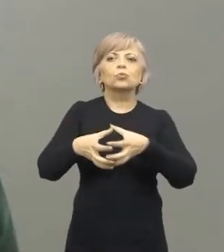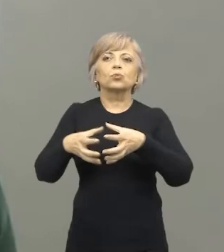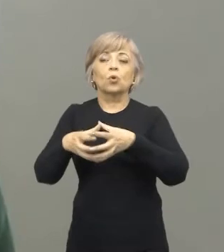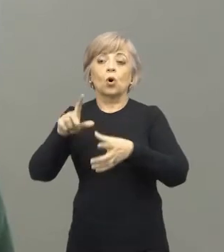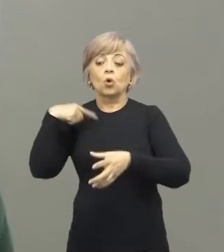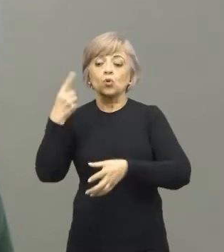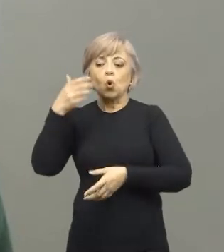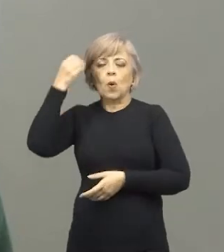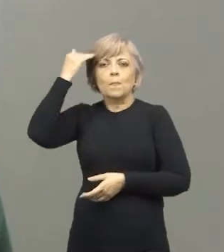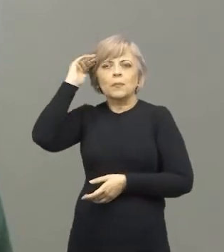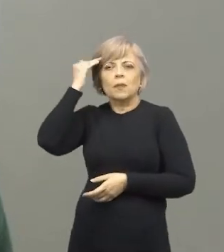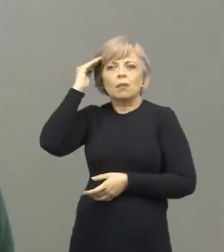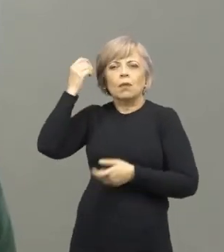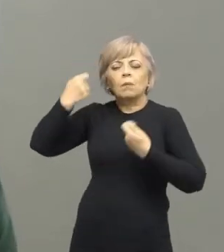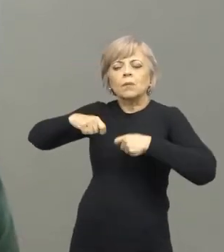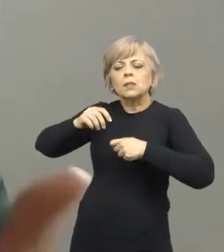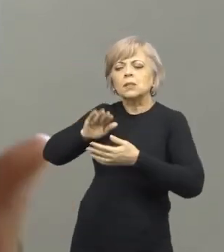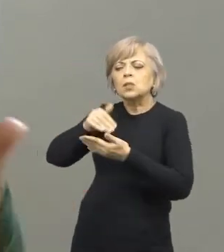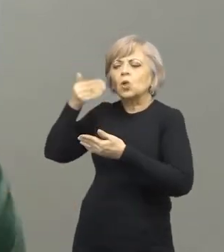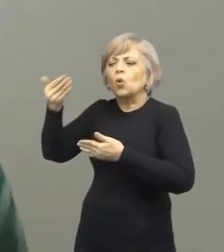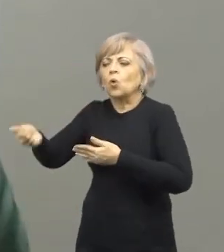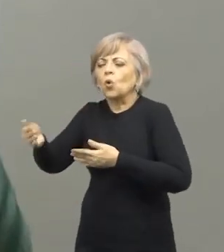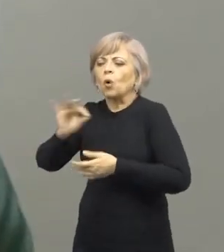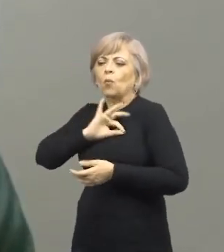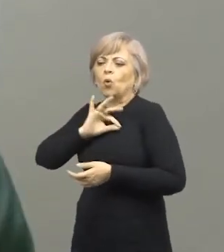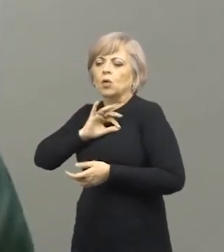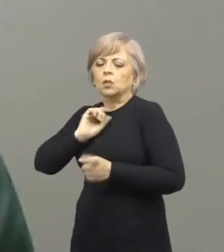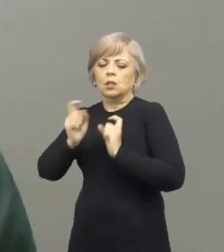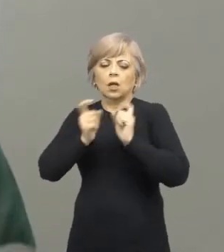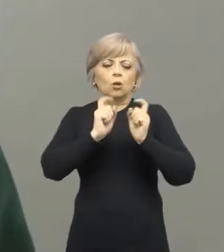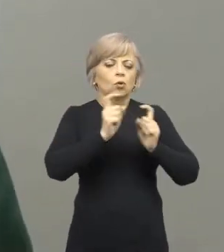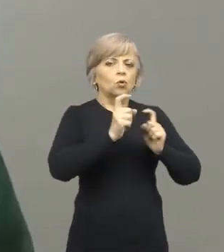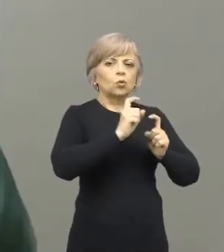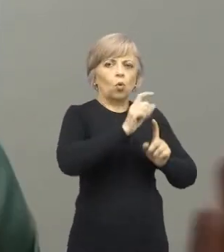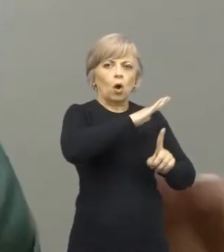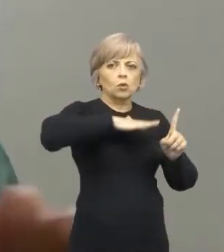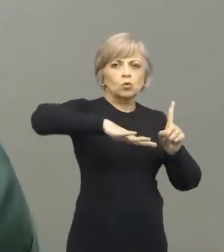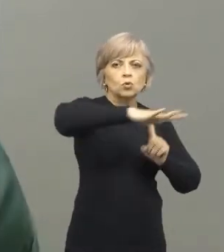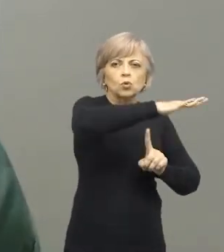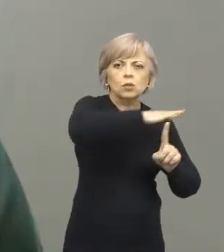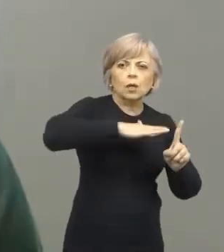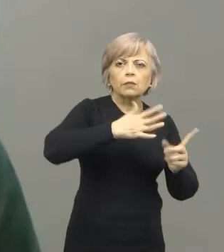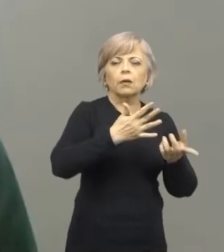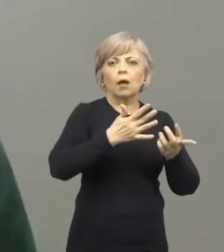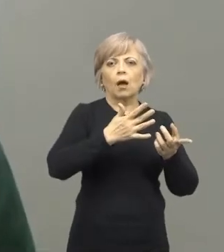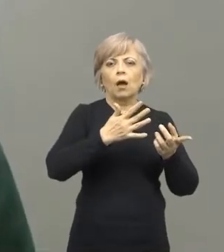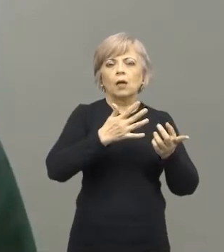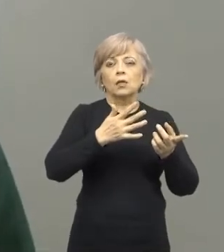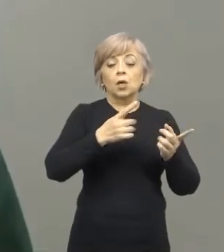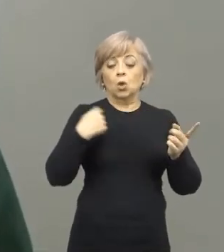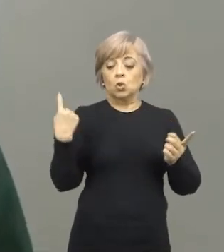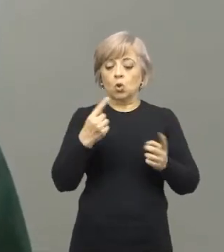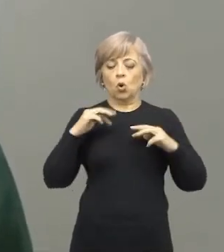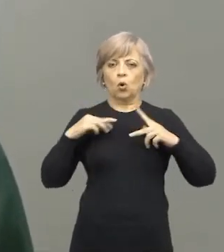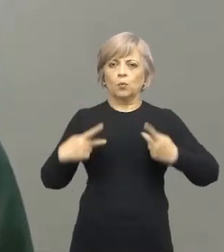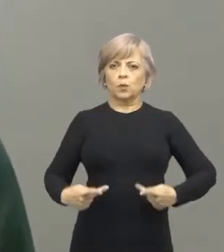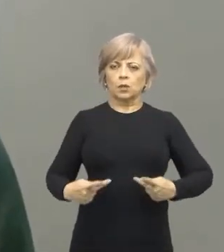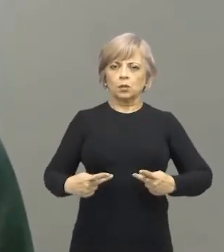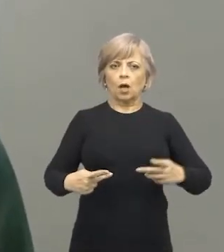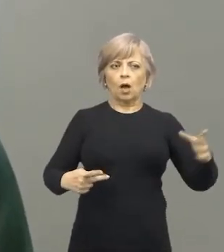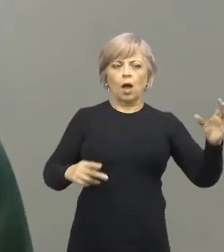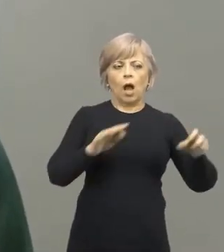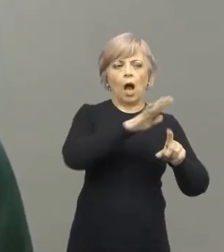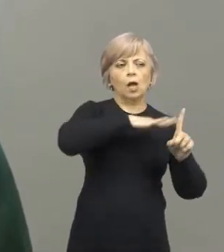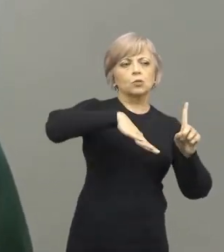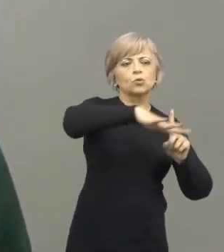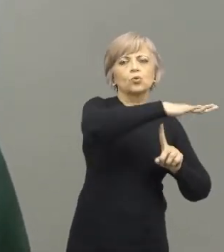tentamos entender o lado da polícia, dialogamos com a sociedade civil, servimos de pontes para a polícia e a